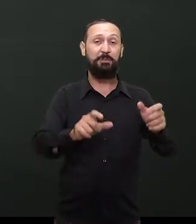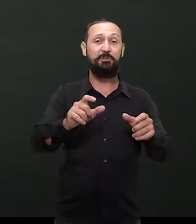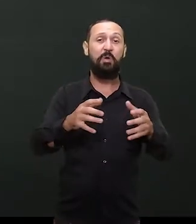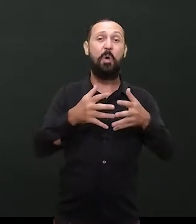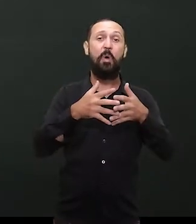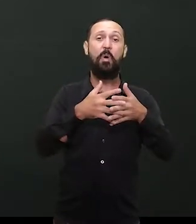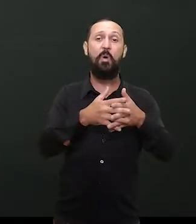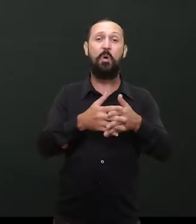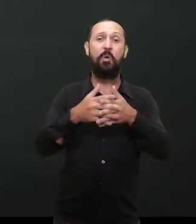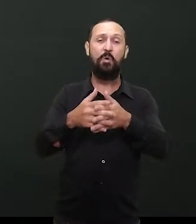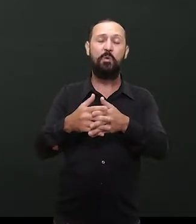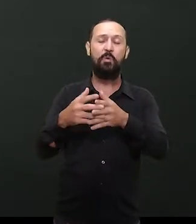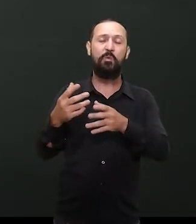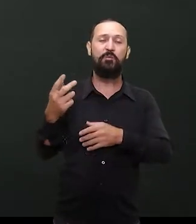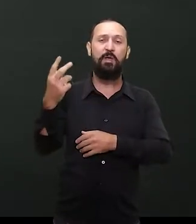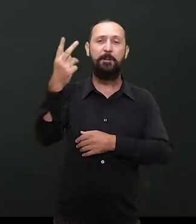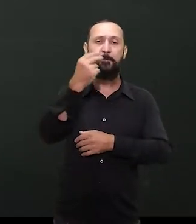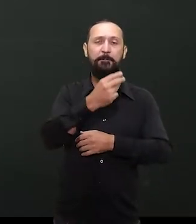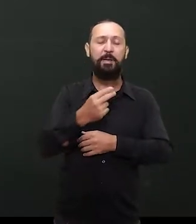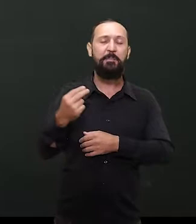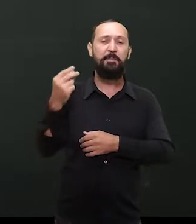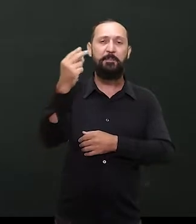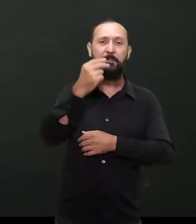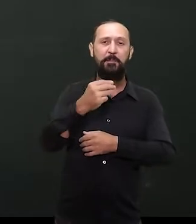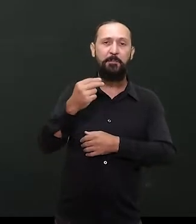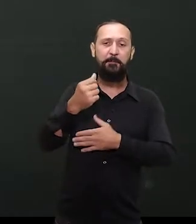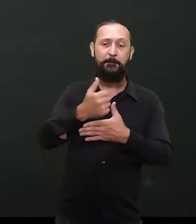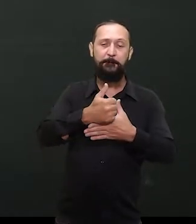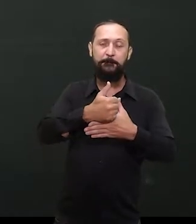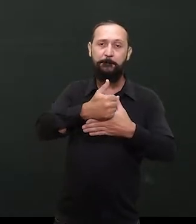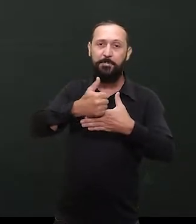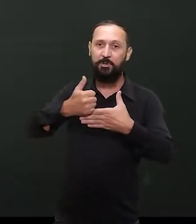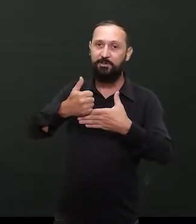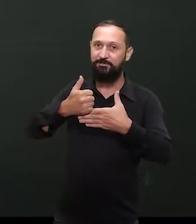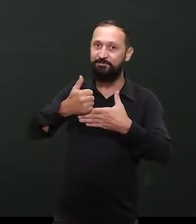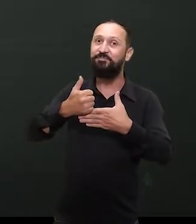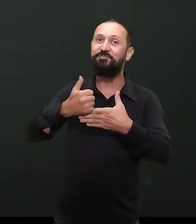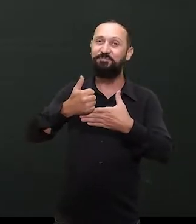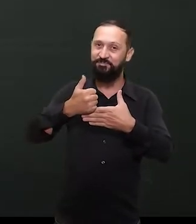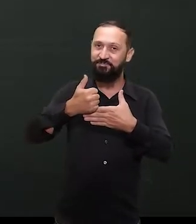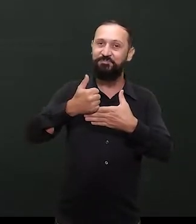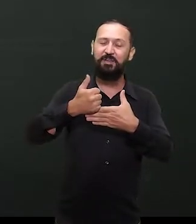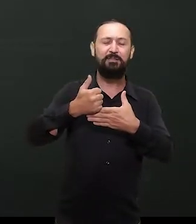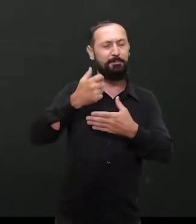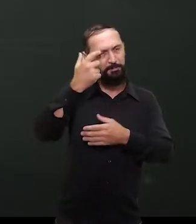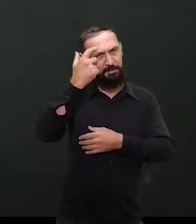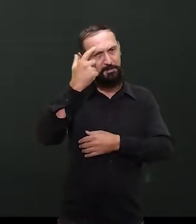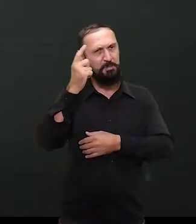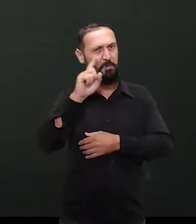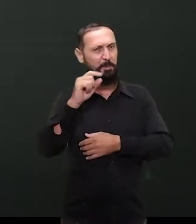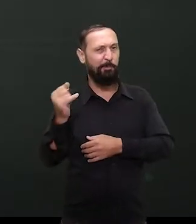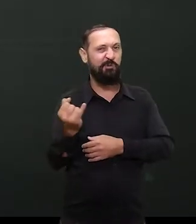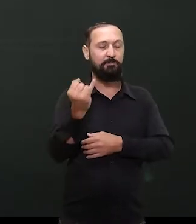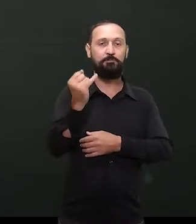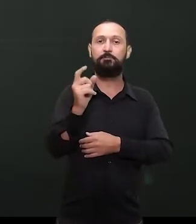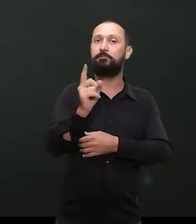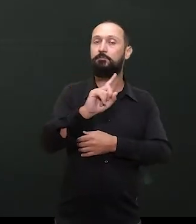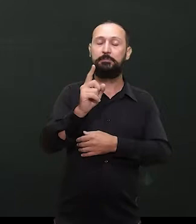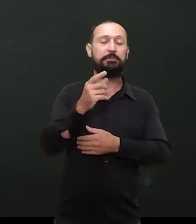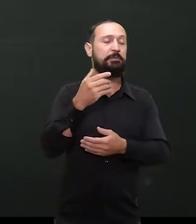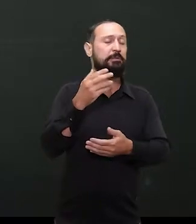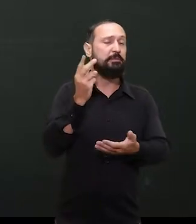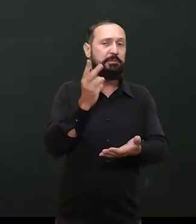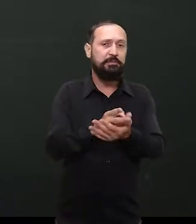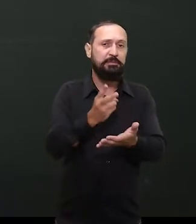inclusive com o crime de assédio moral né então é importante é sempre